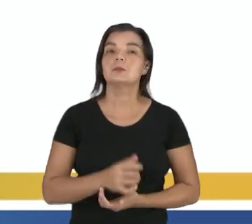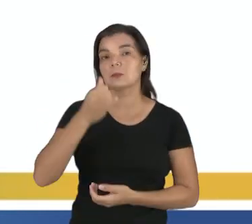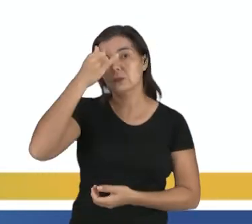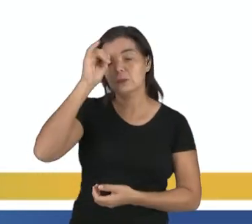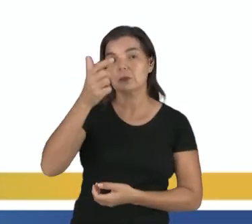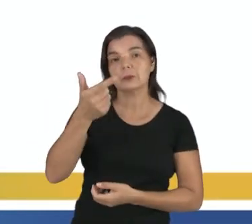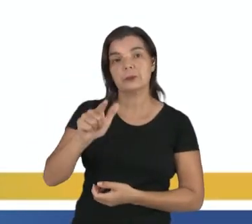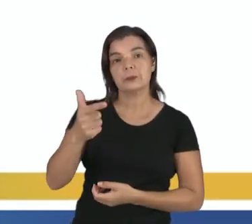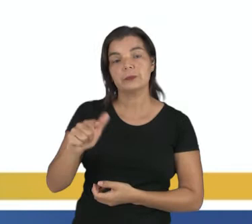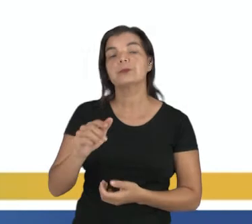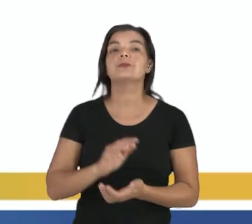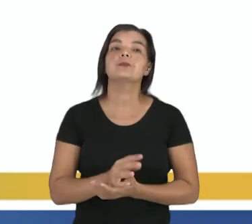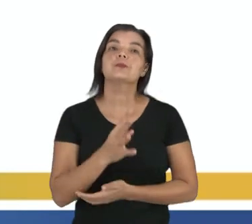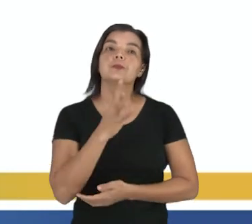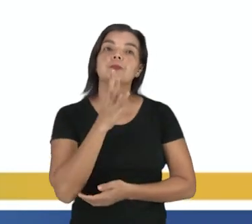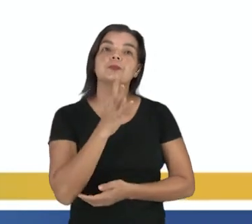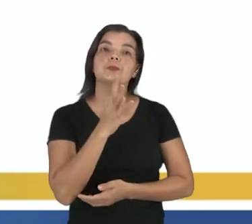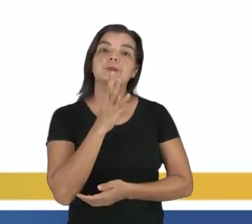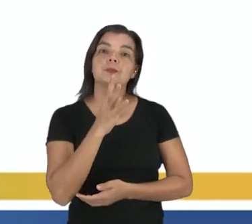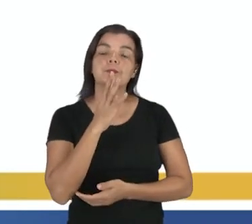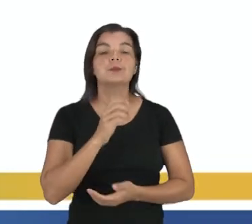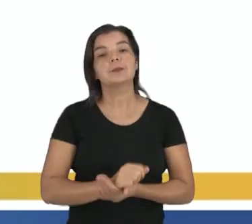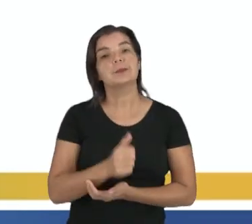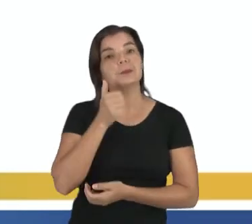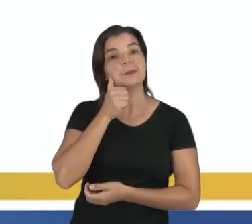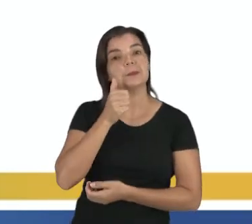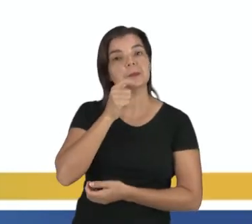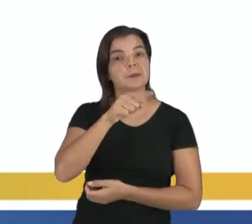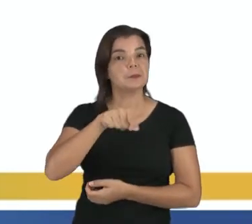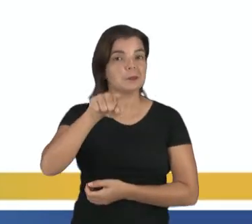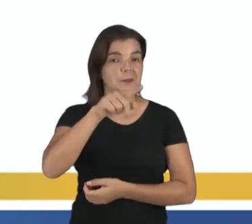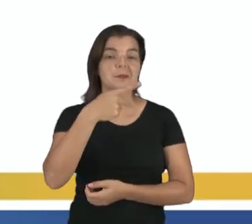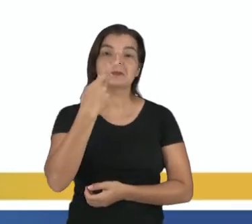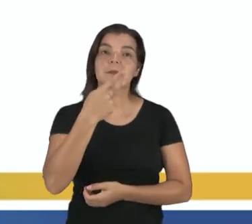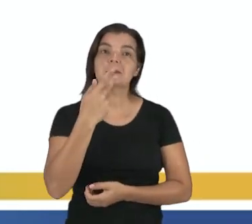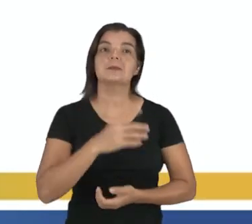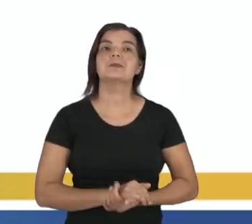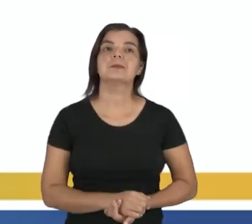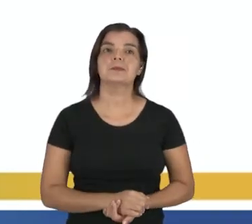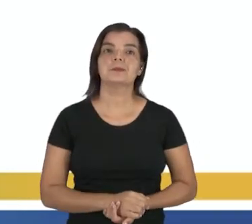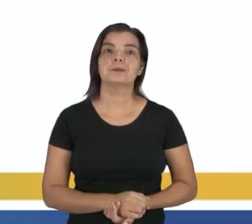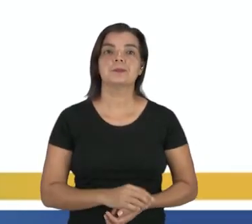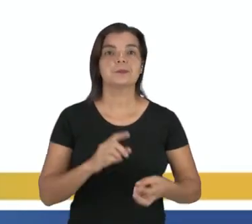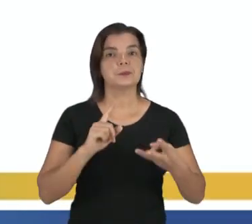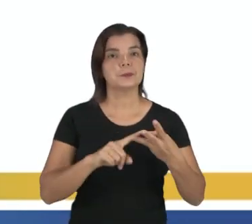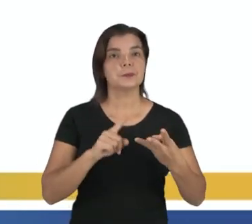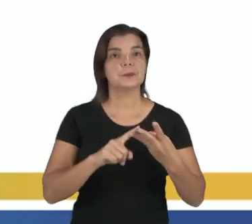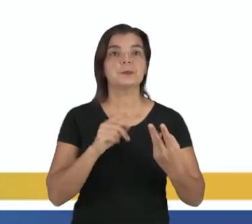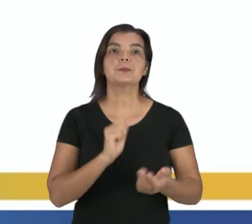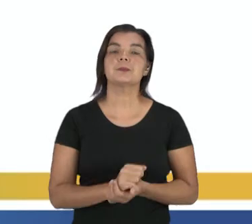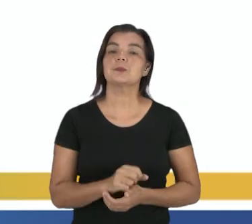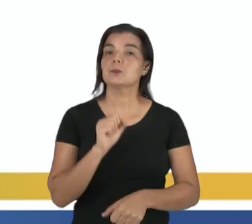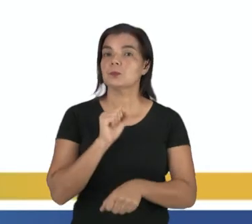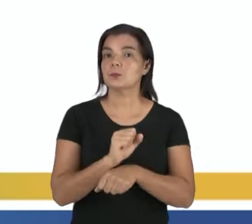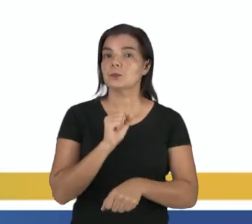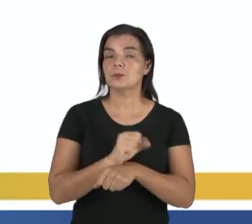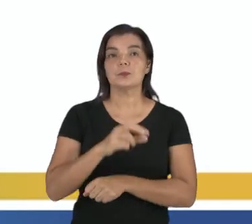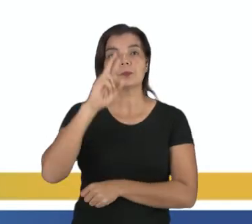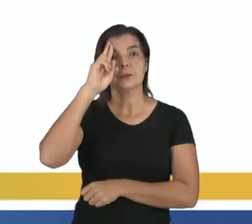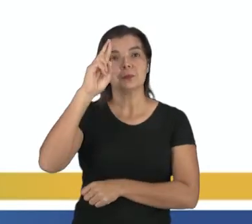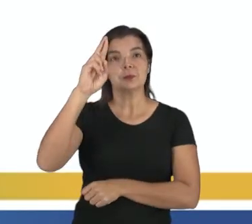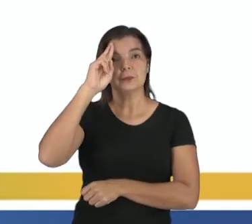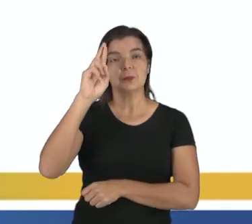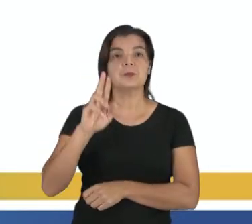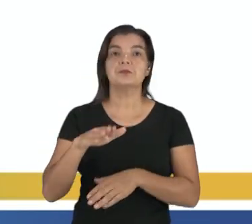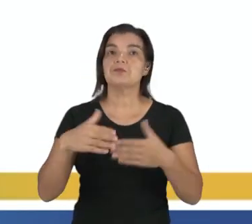evitar a repetição. Conheci a garota de quem você falou. Olhem a terceira frase. Aguardamos o